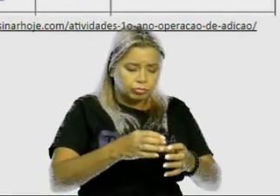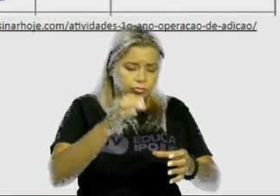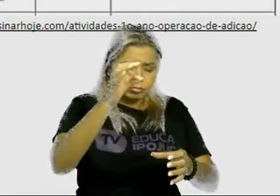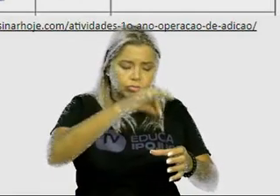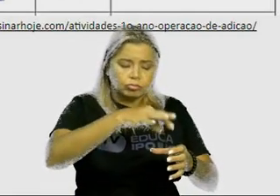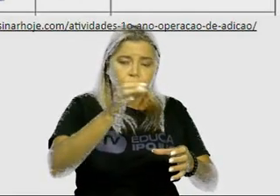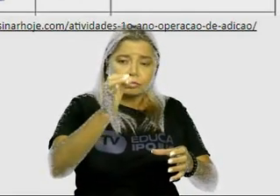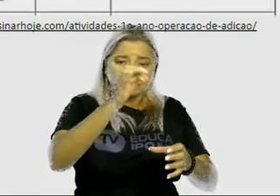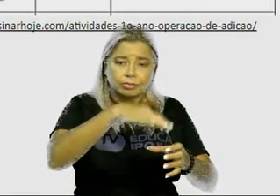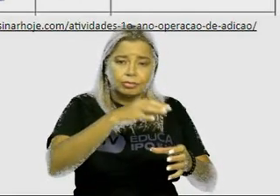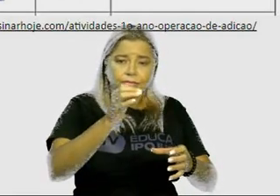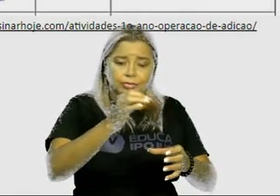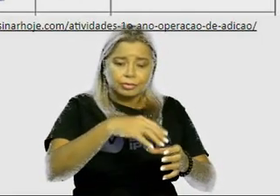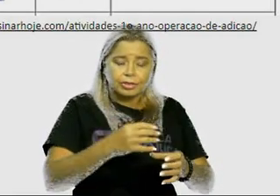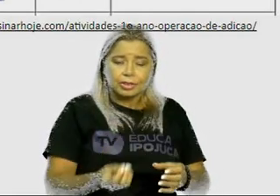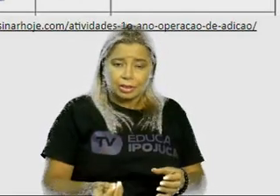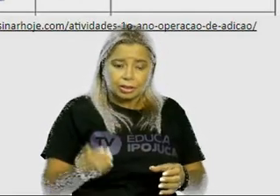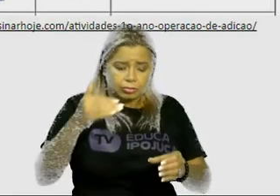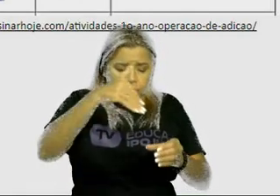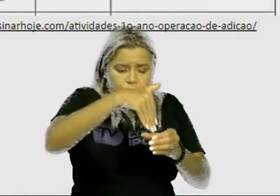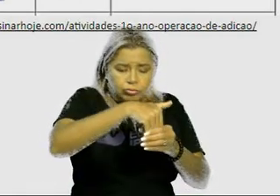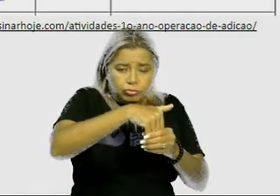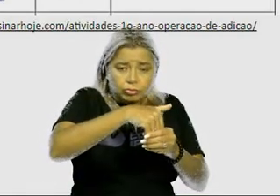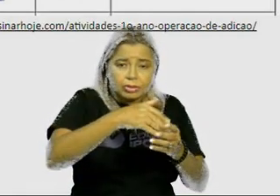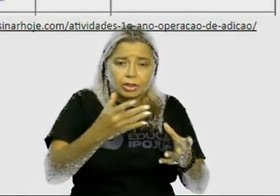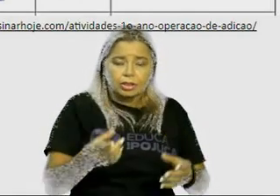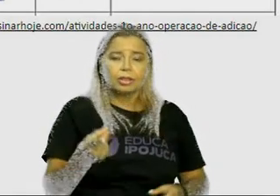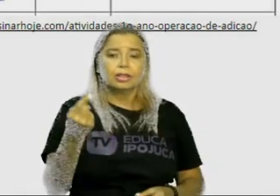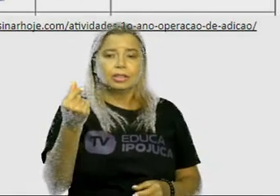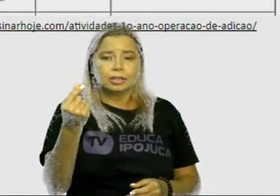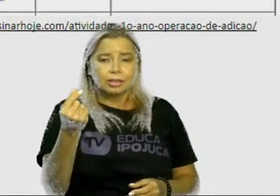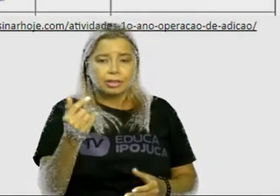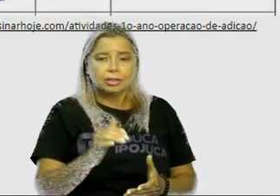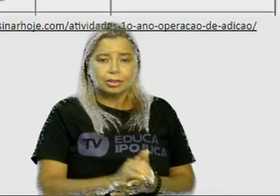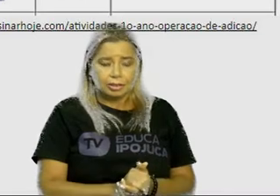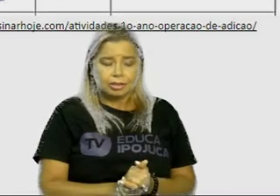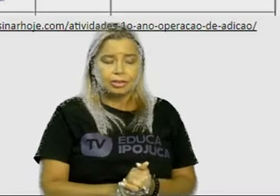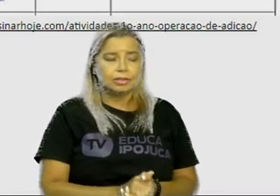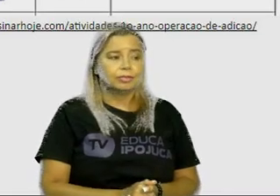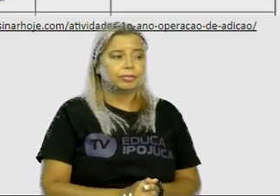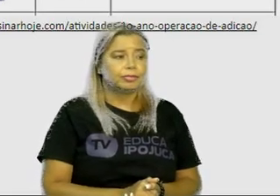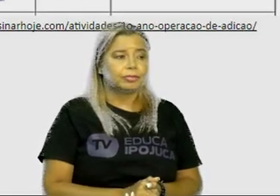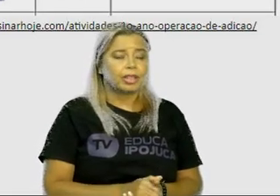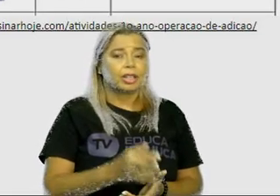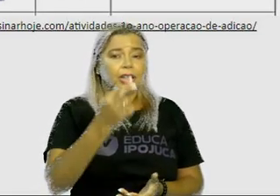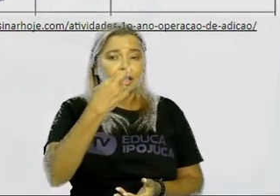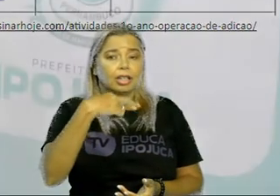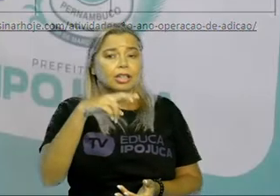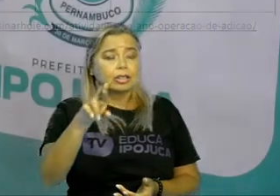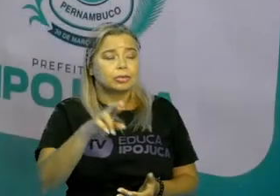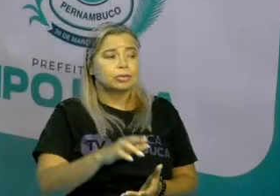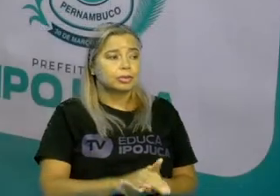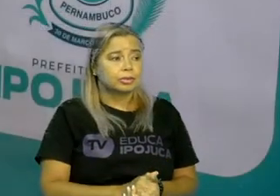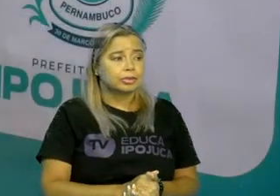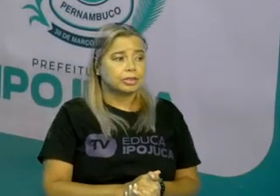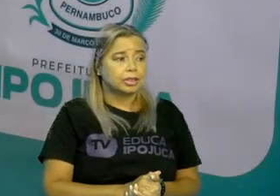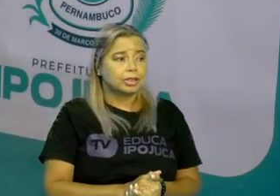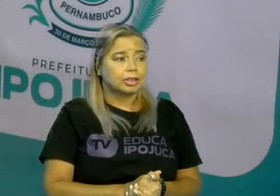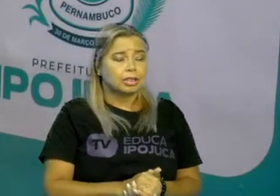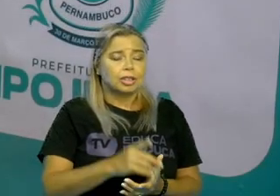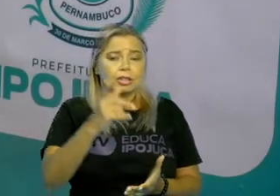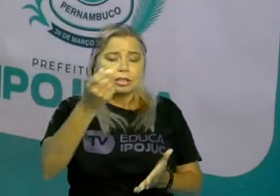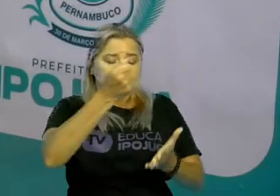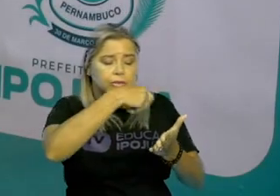estão guardando dinheiro. Observe a tabela, calcule e responda. Portanto, após anotar